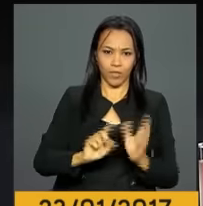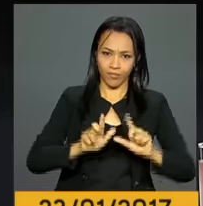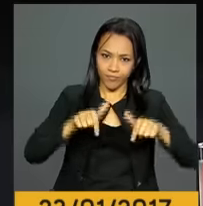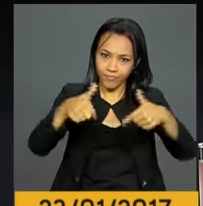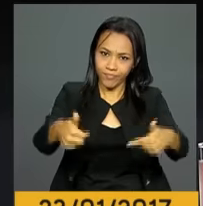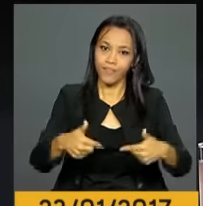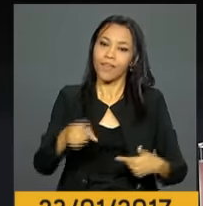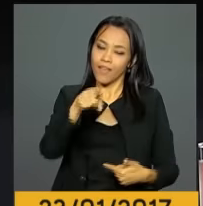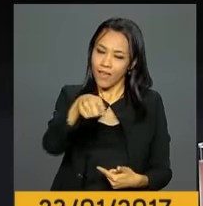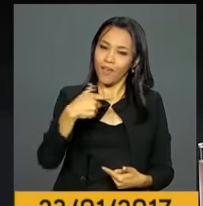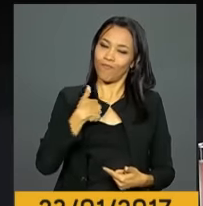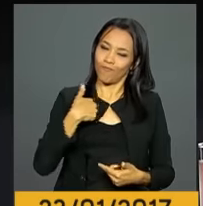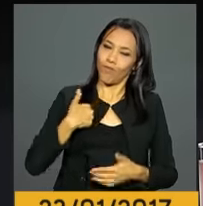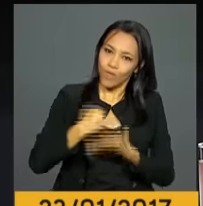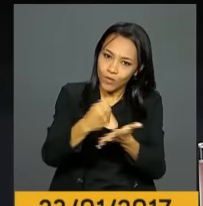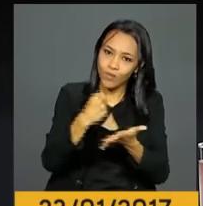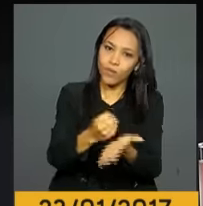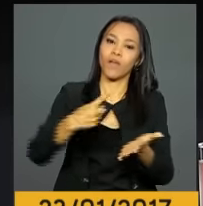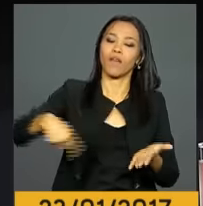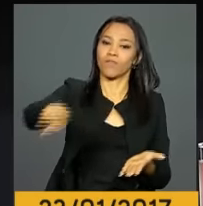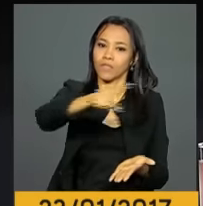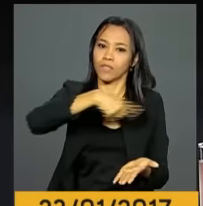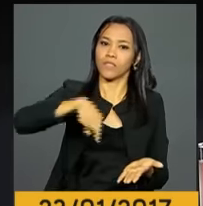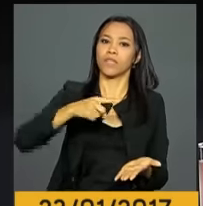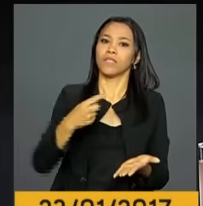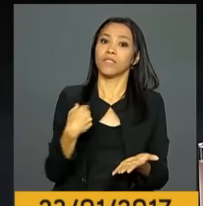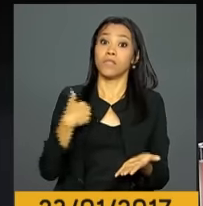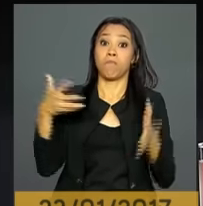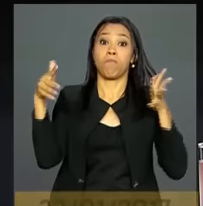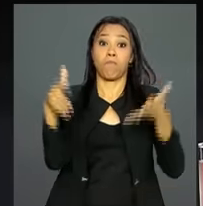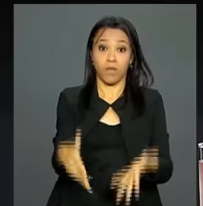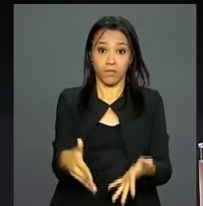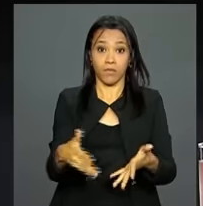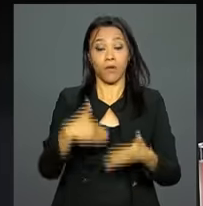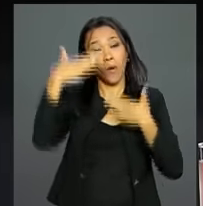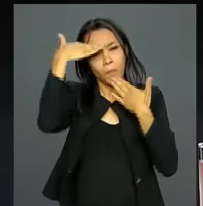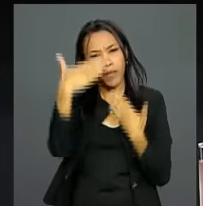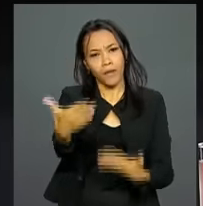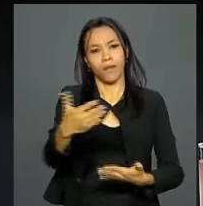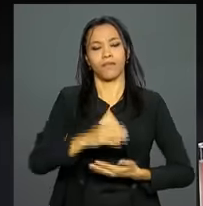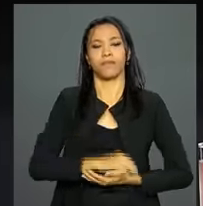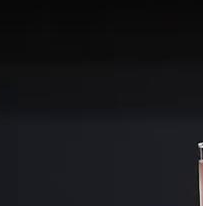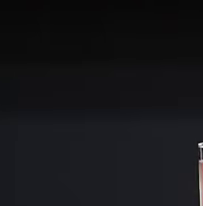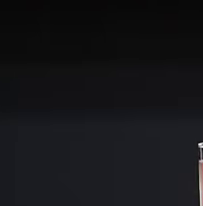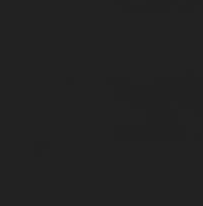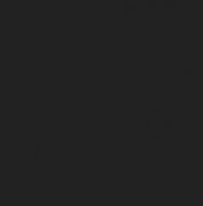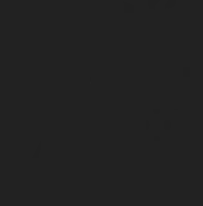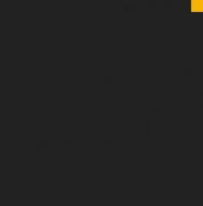Contem com meu entusiasmo, apoio e participação. Muito obrigada.